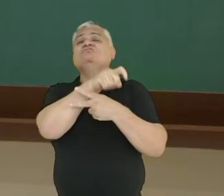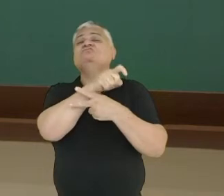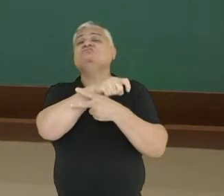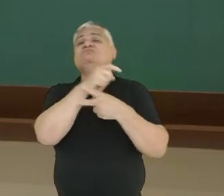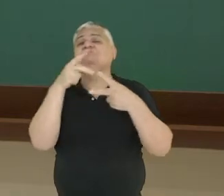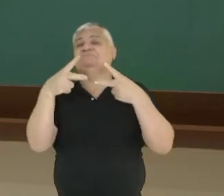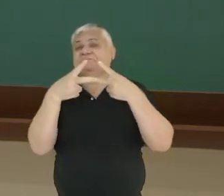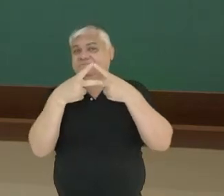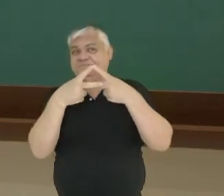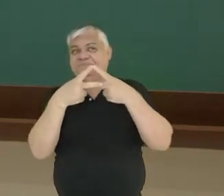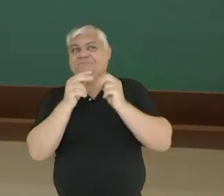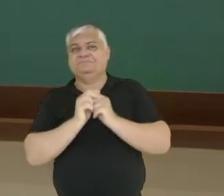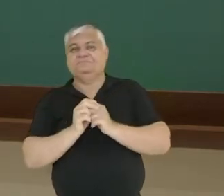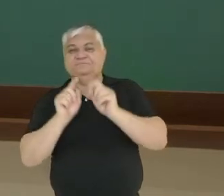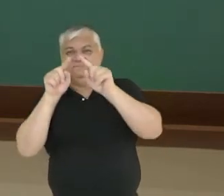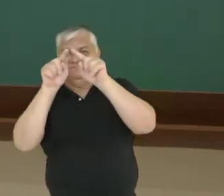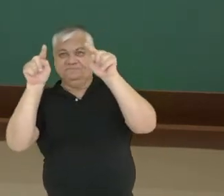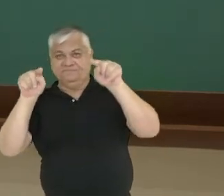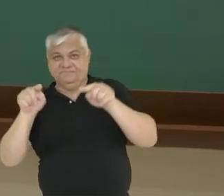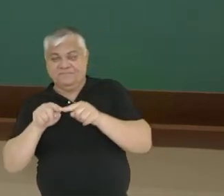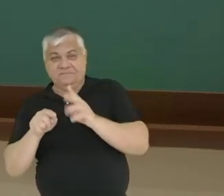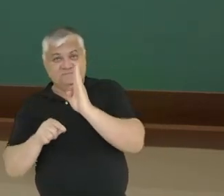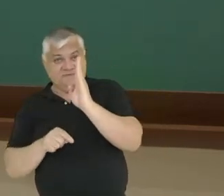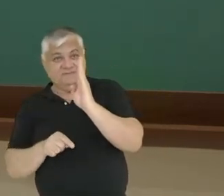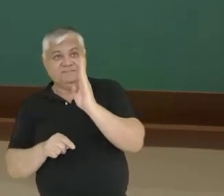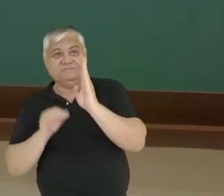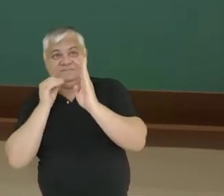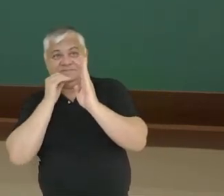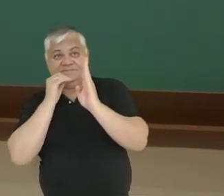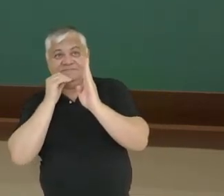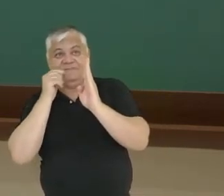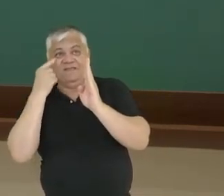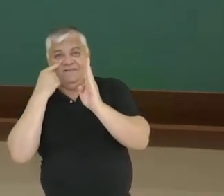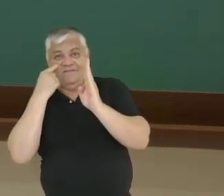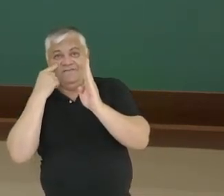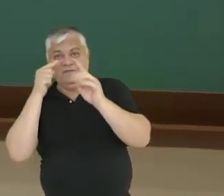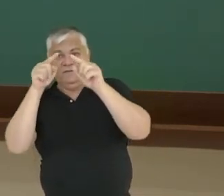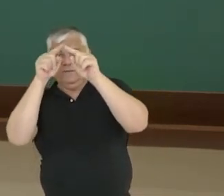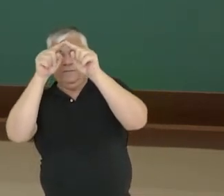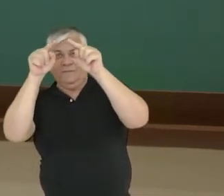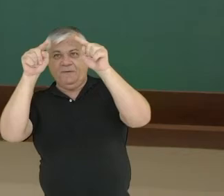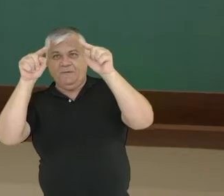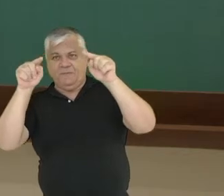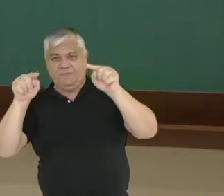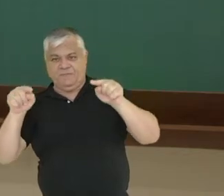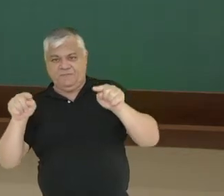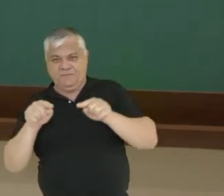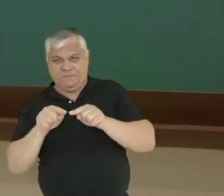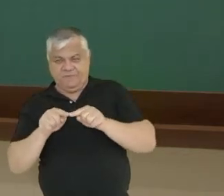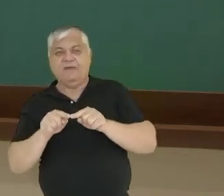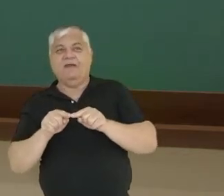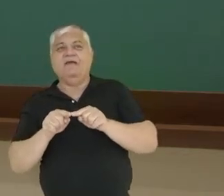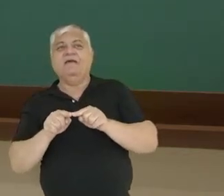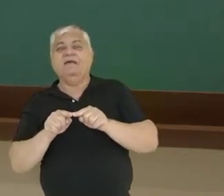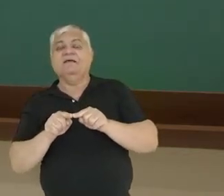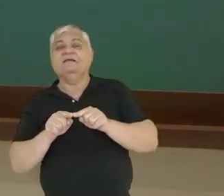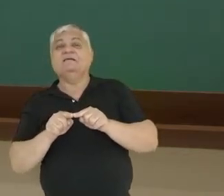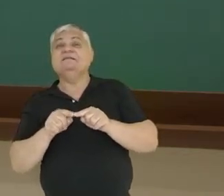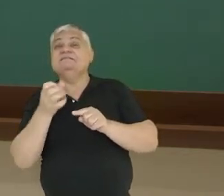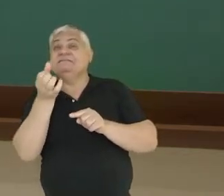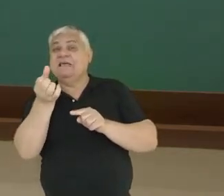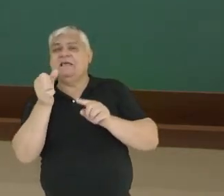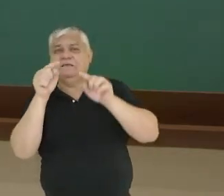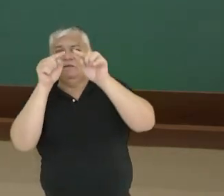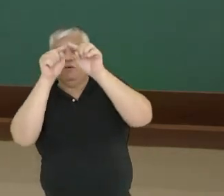E aqui na letra B, vocês viram que nós temos também um polígono regular de 6